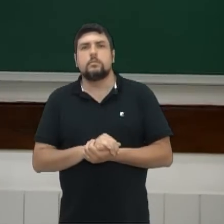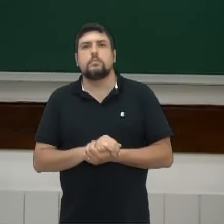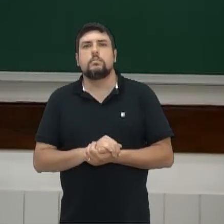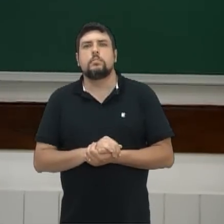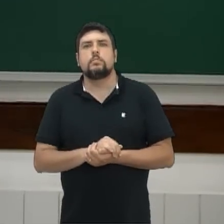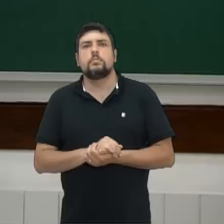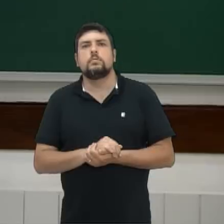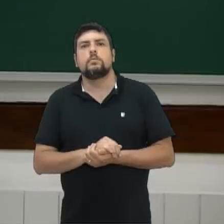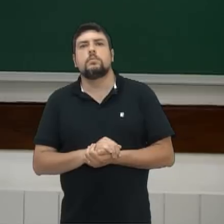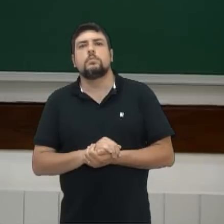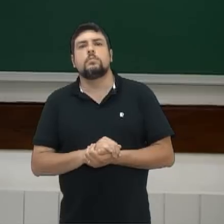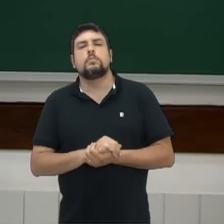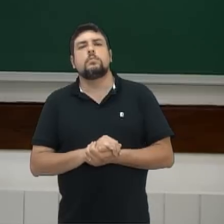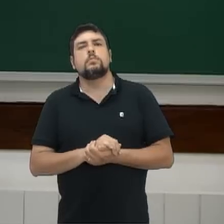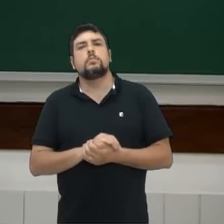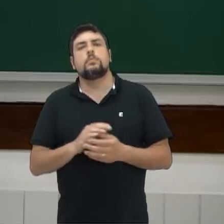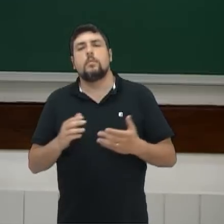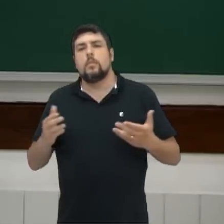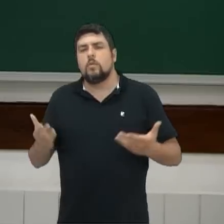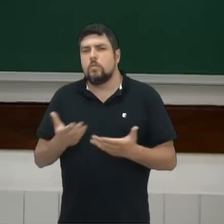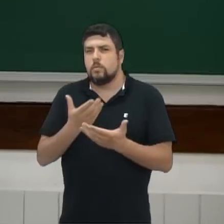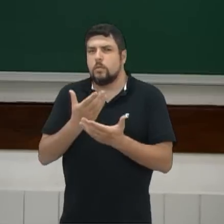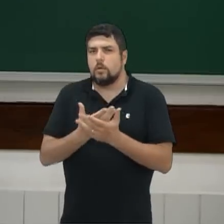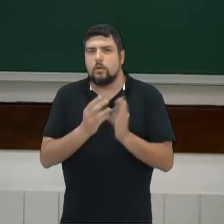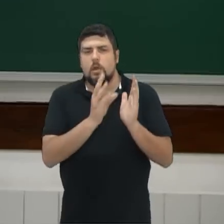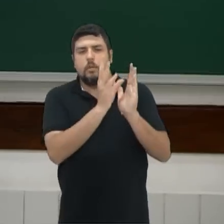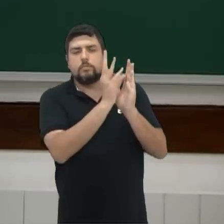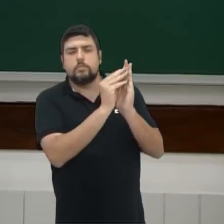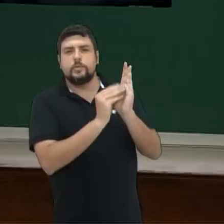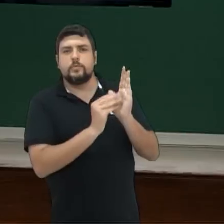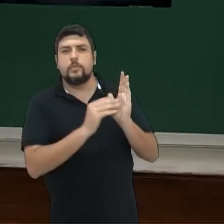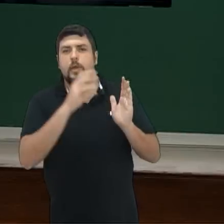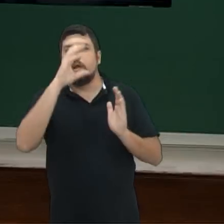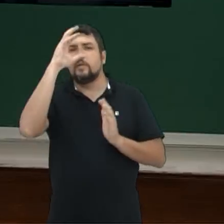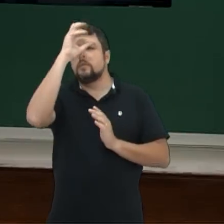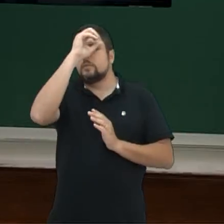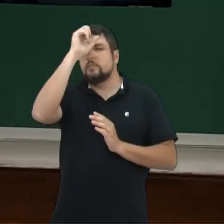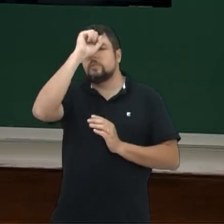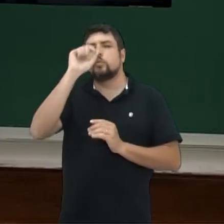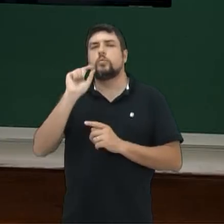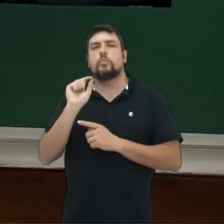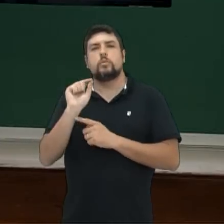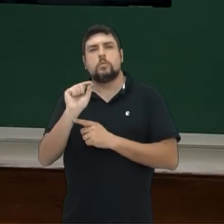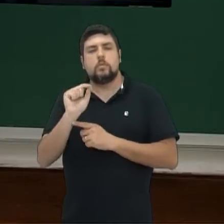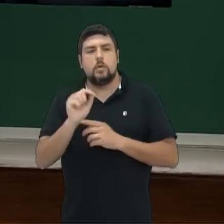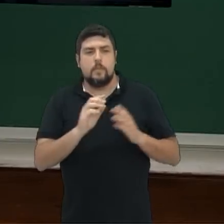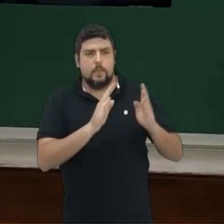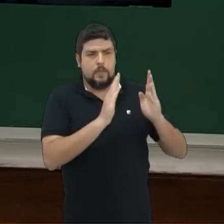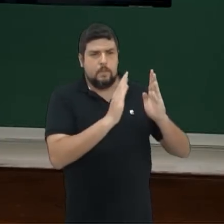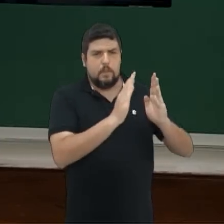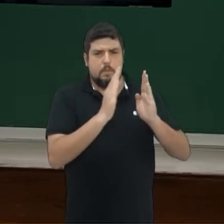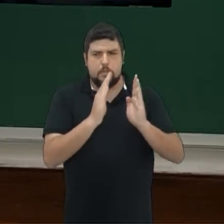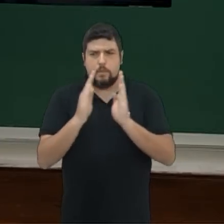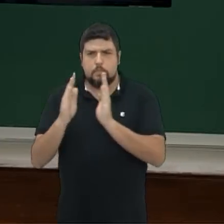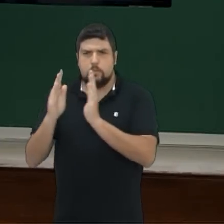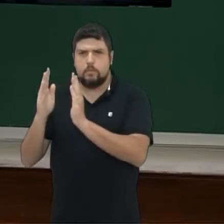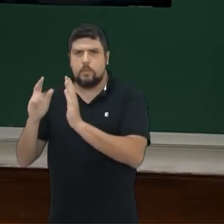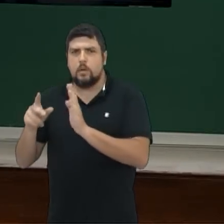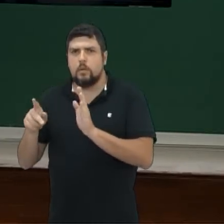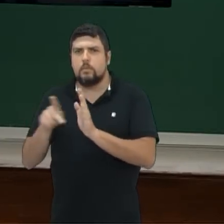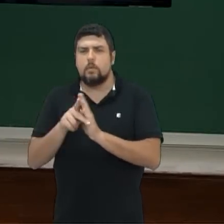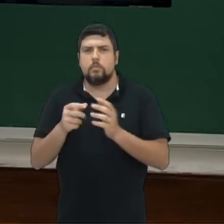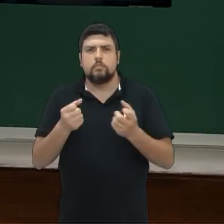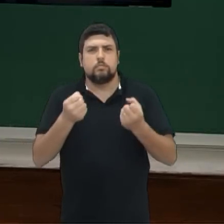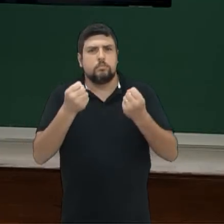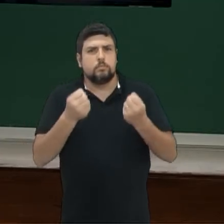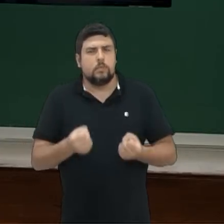nesta aula? Nessa aula, então, a gente viu a tabela de transformação das unidades de massa e a gente